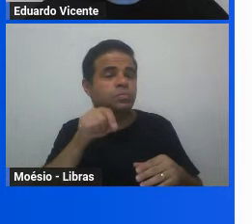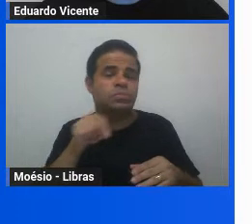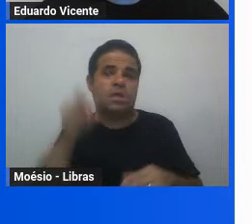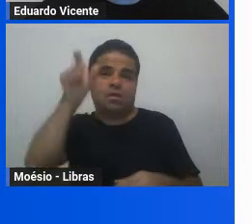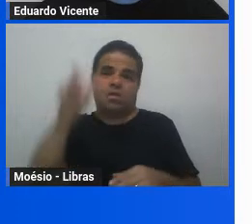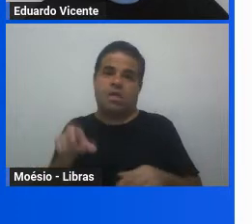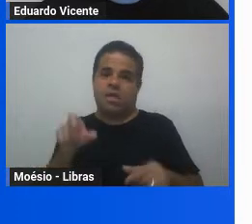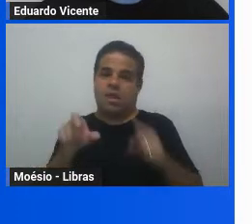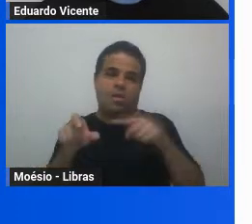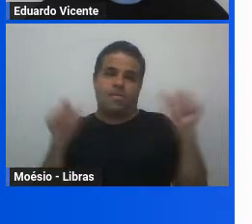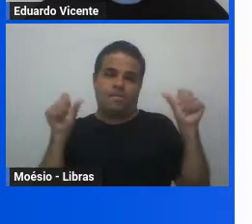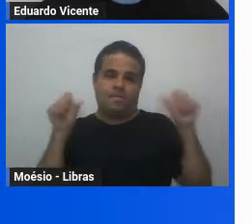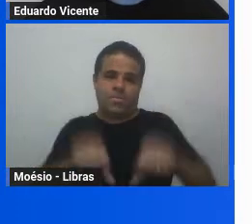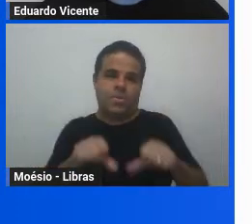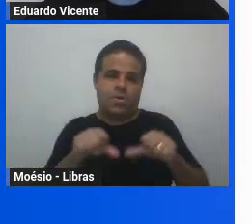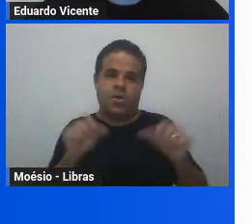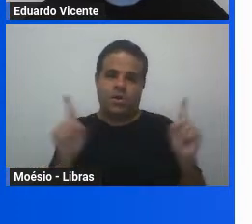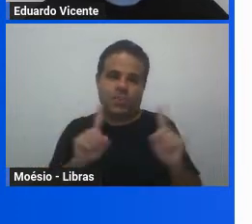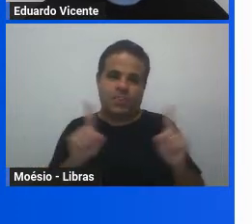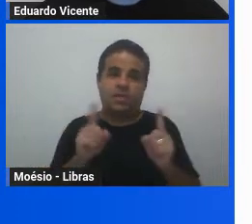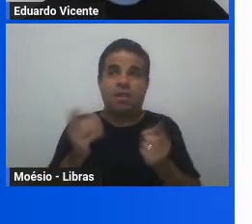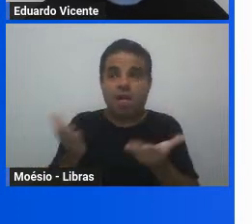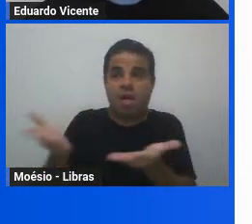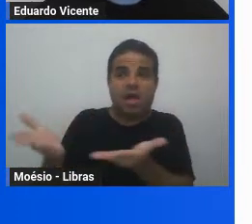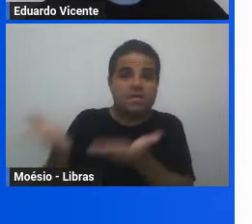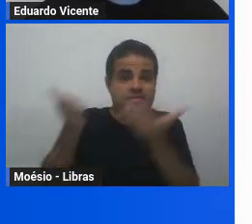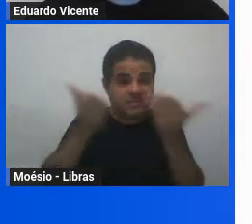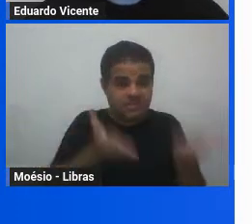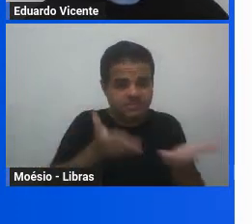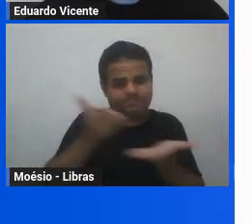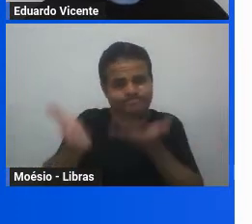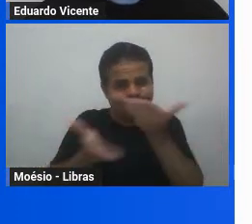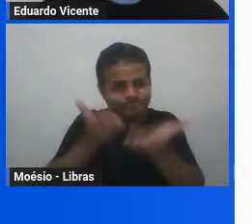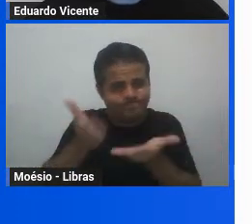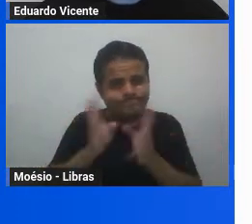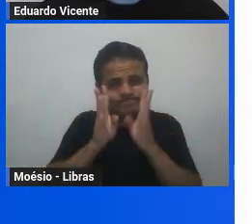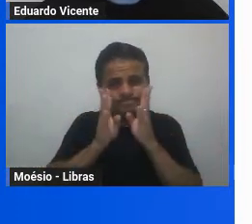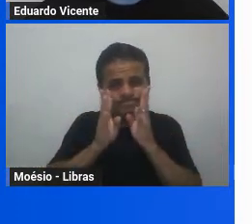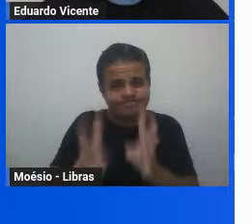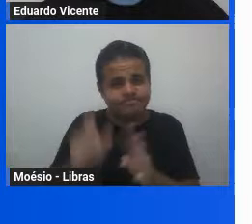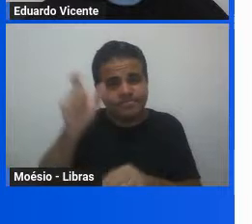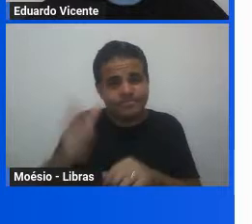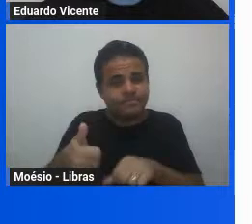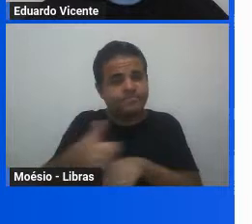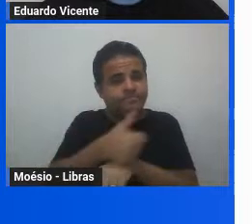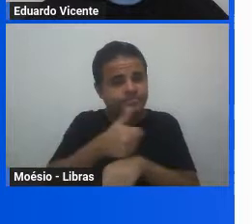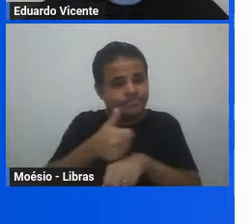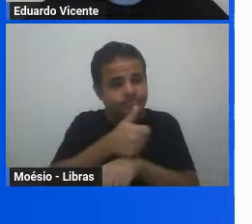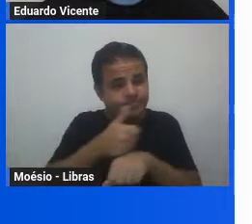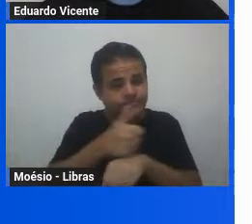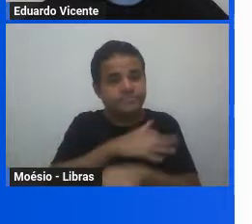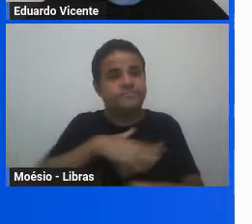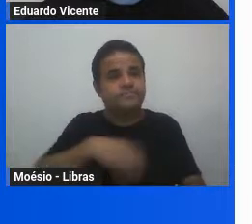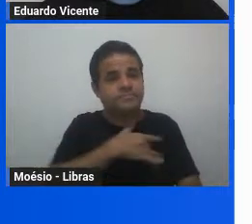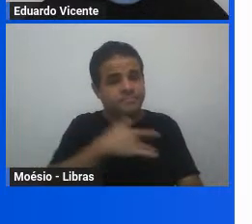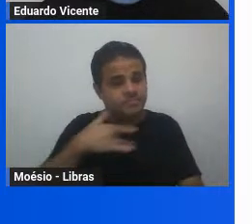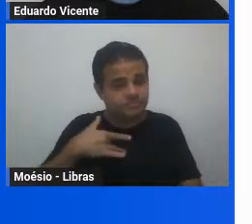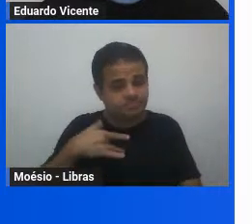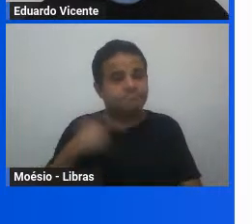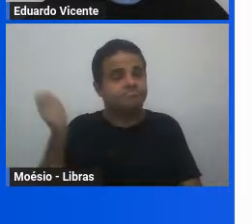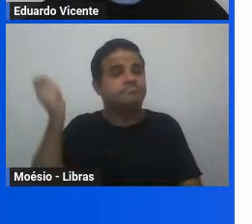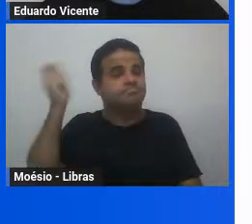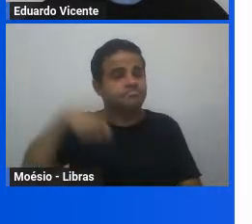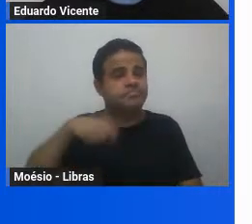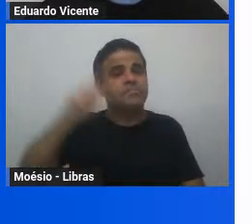piore, até que finalmente receba, né, os cuidados de um profissional da área da saúde, e